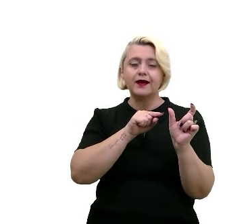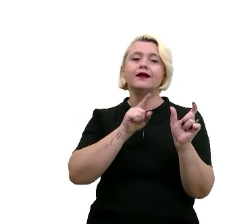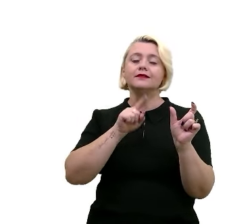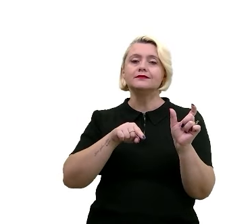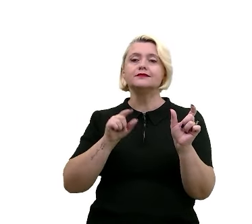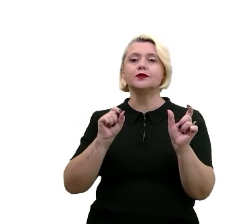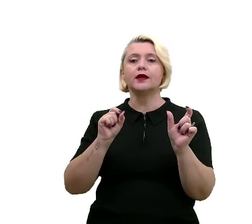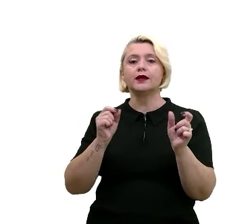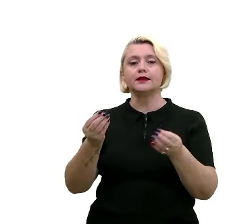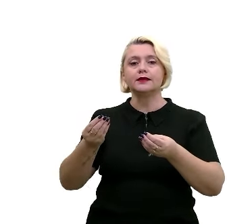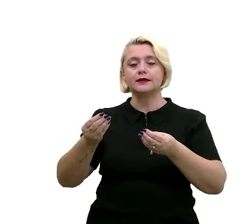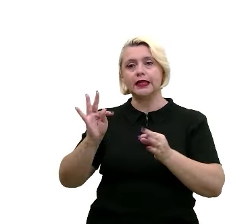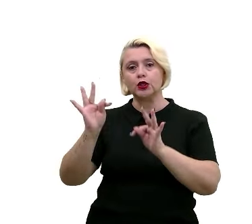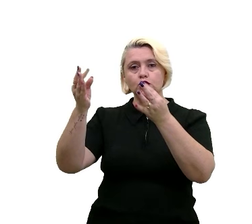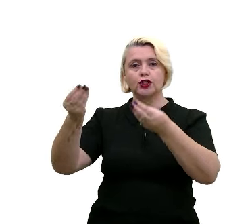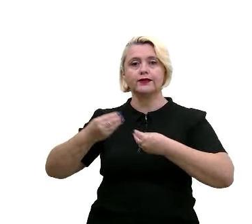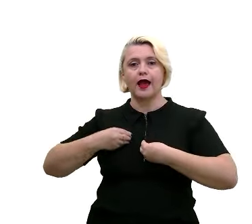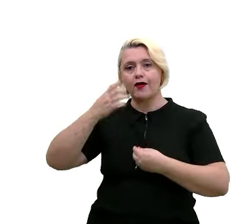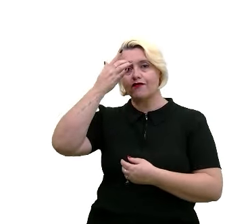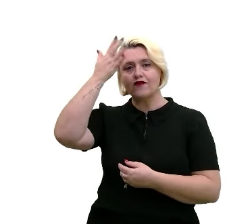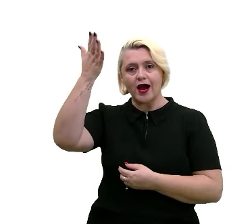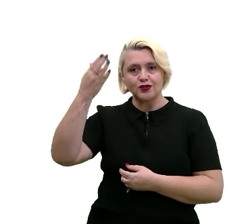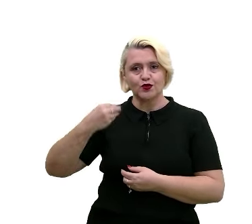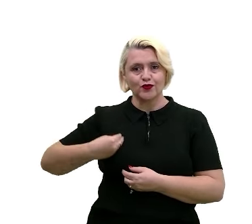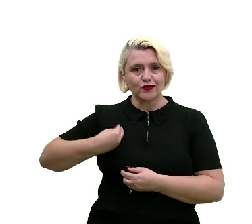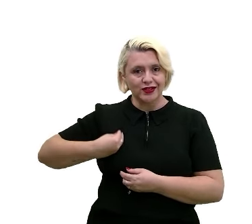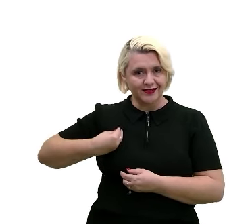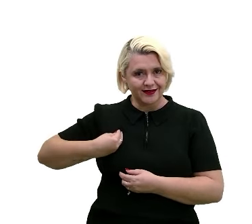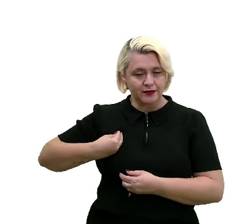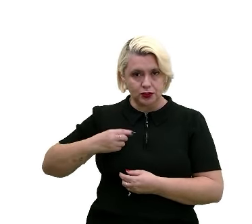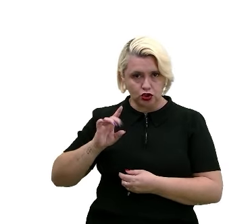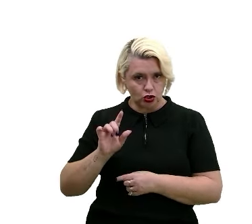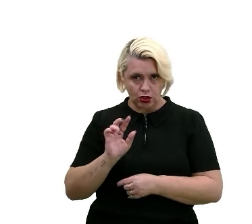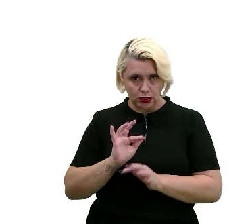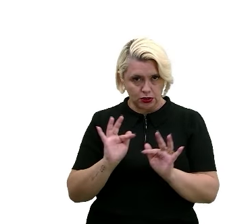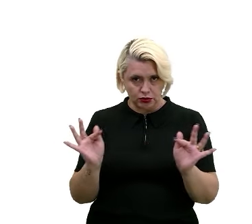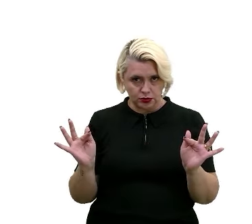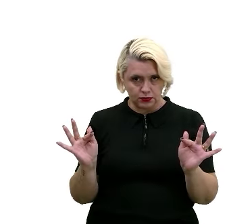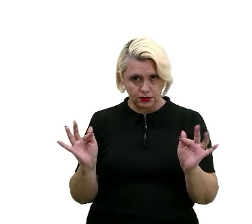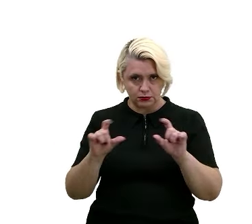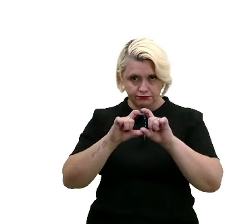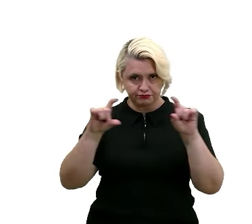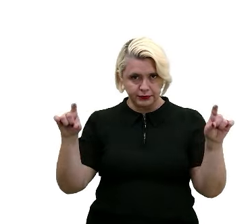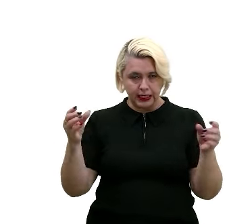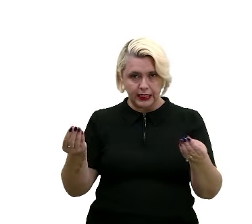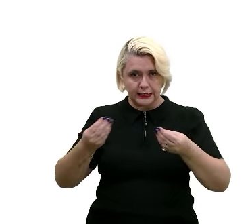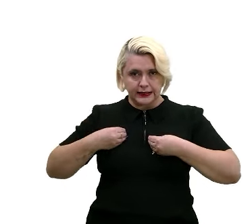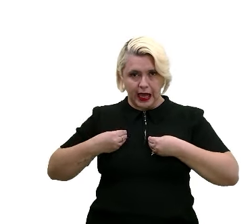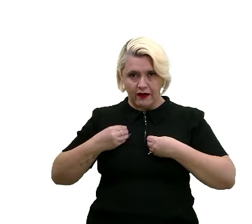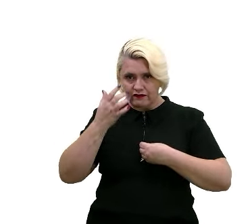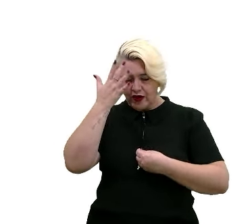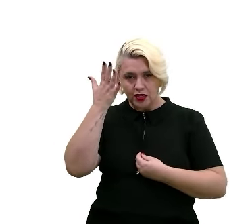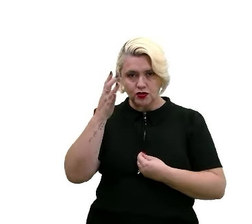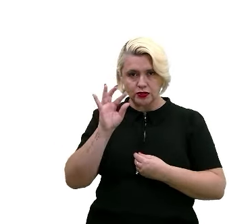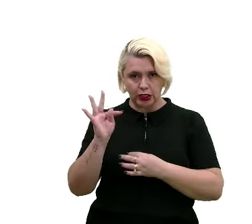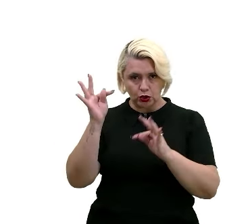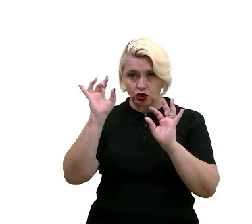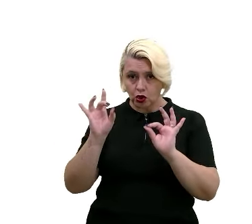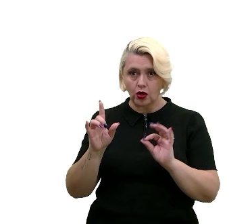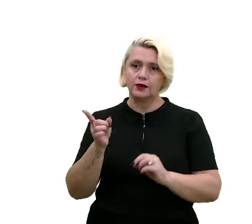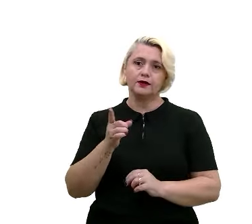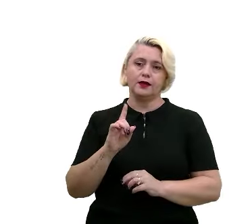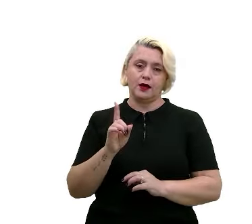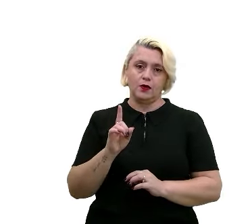proporcionar facilidades. Então, é só isso? A tecnologia só proporciona facilidades? Não.